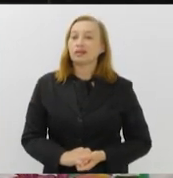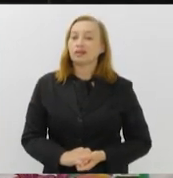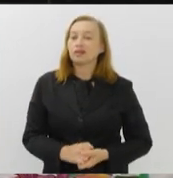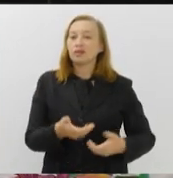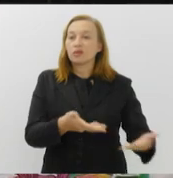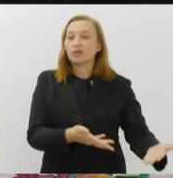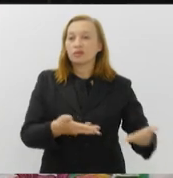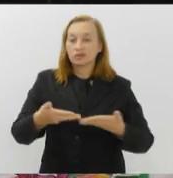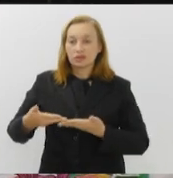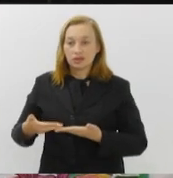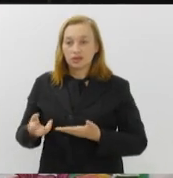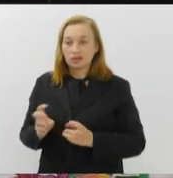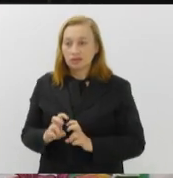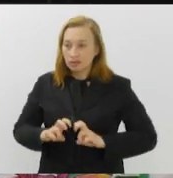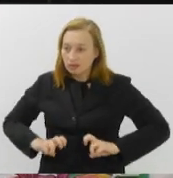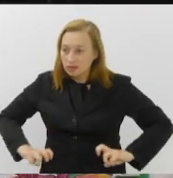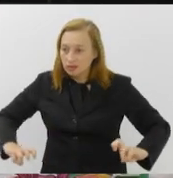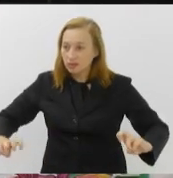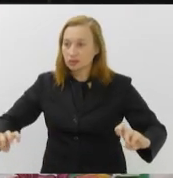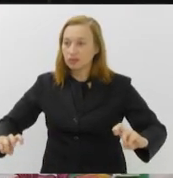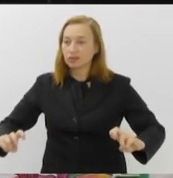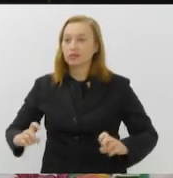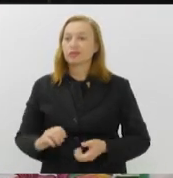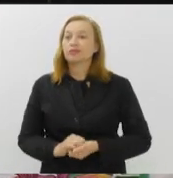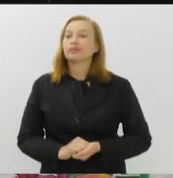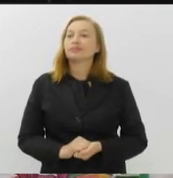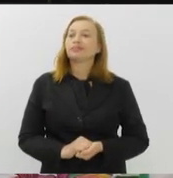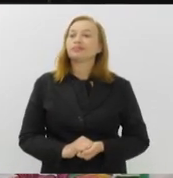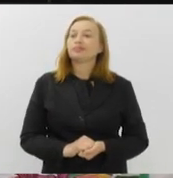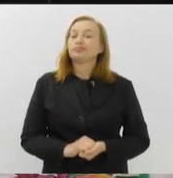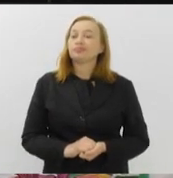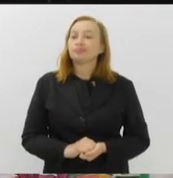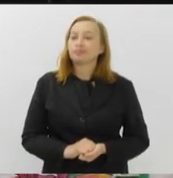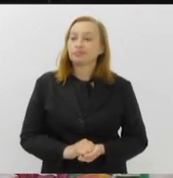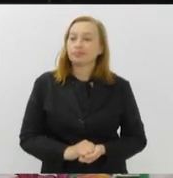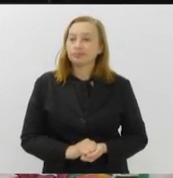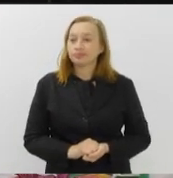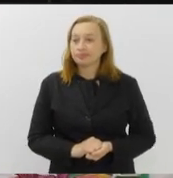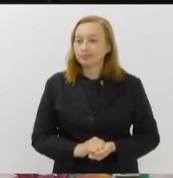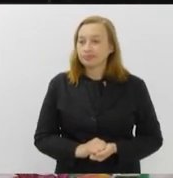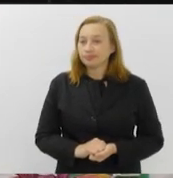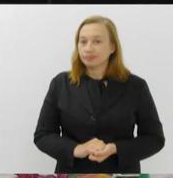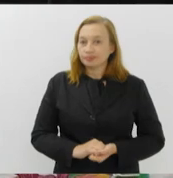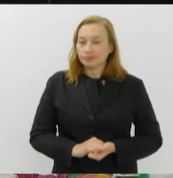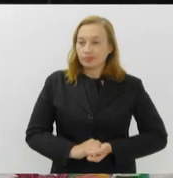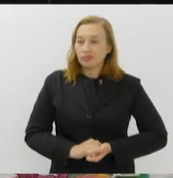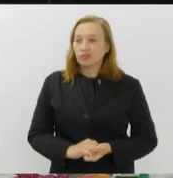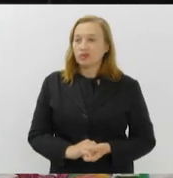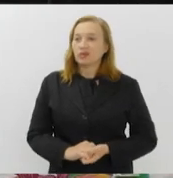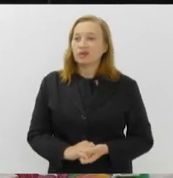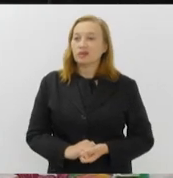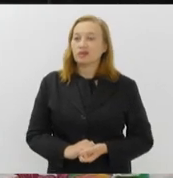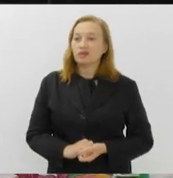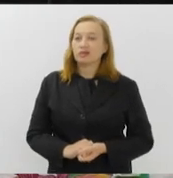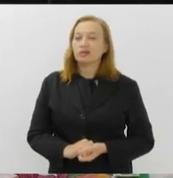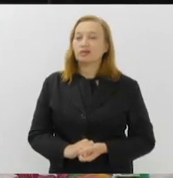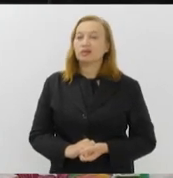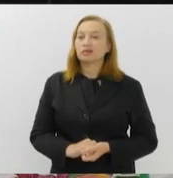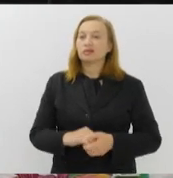convidar aqui para fazer integrar a nossa mesa aqui do